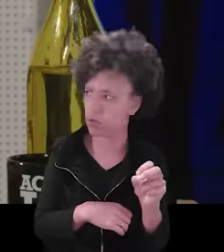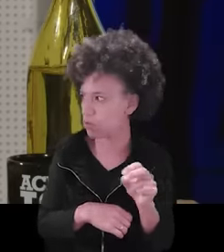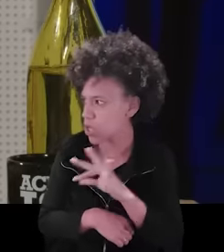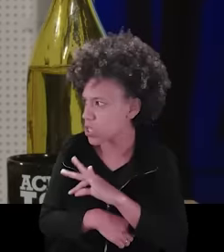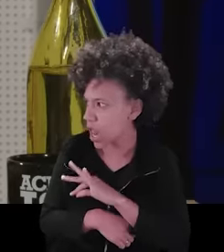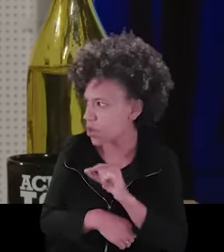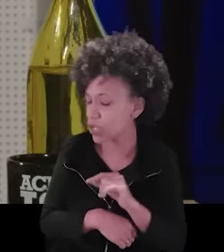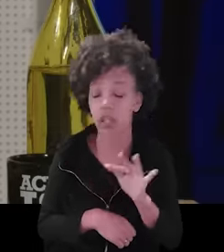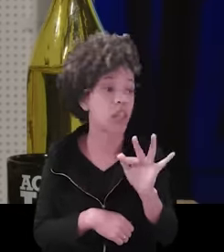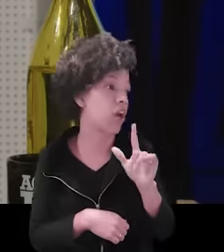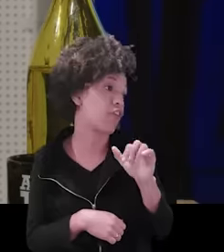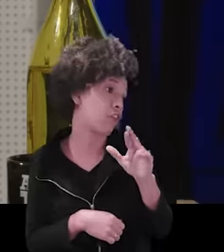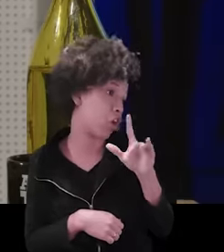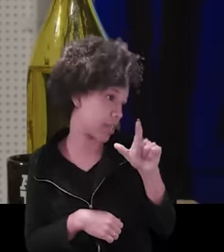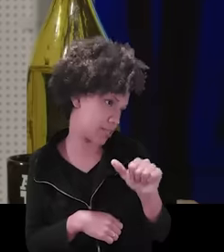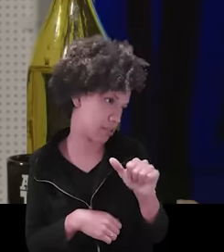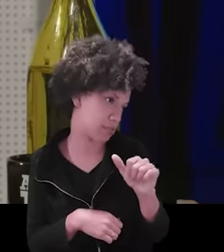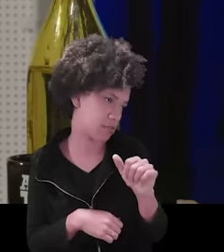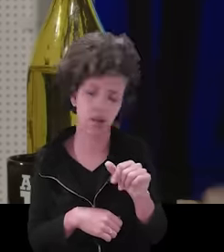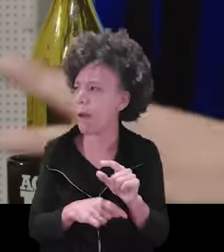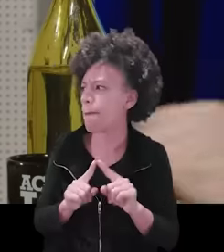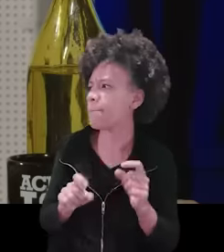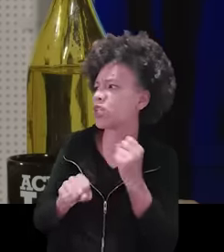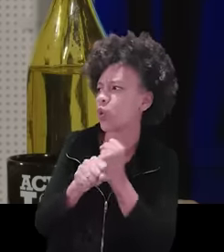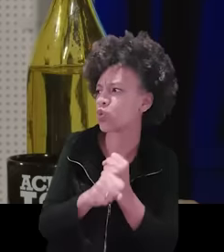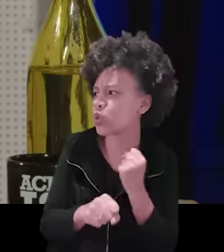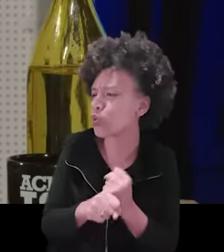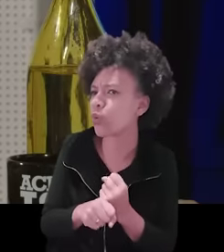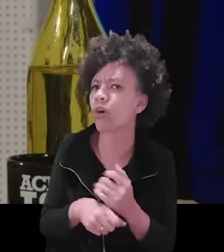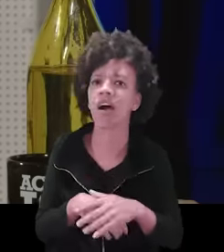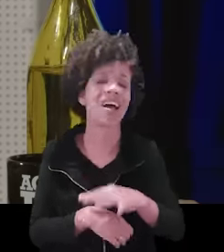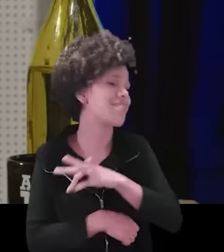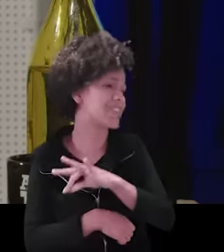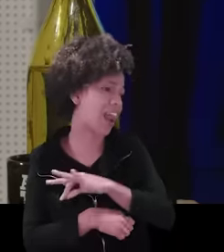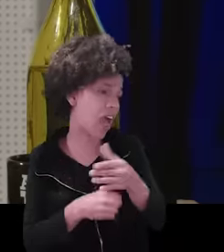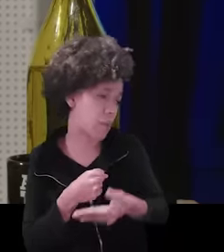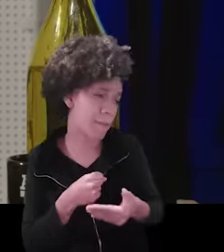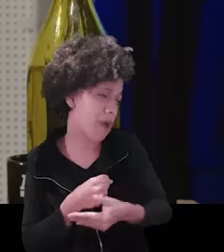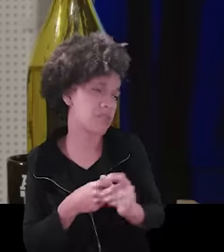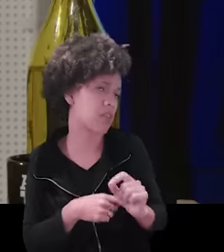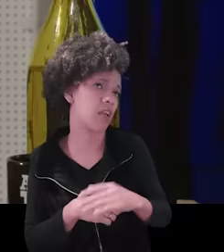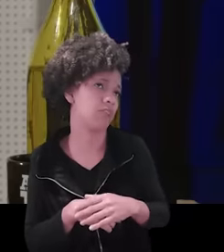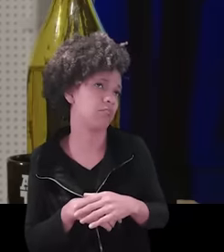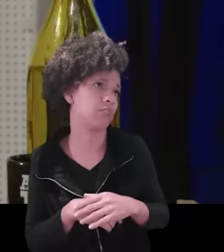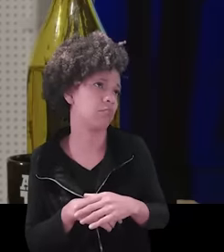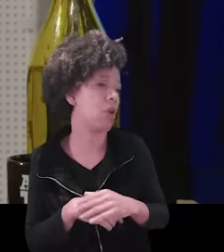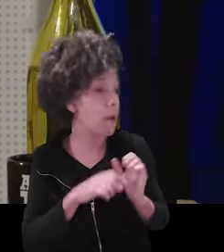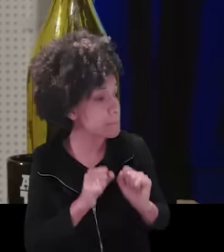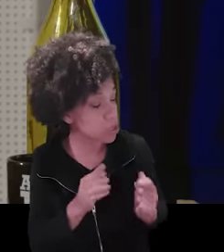assumir mude a sólida por exemplo que o gente construção civil salário mínimo que é o